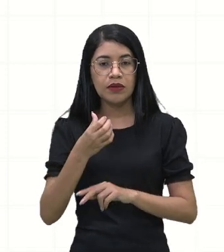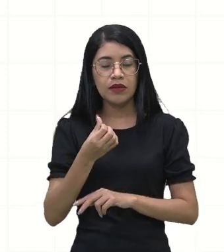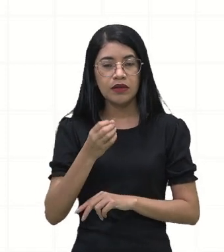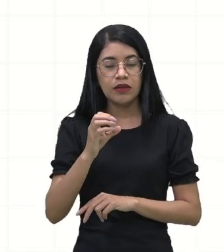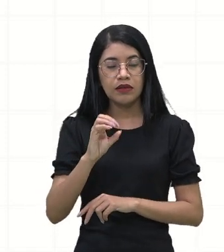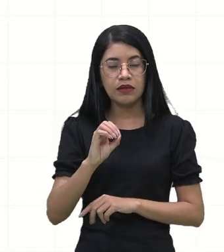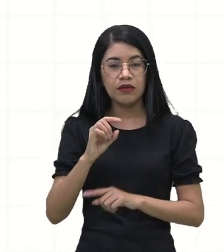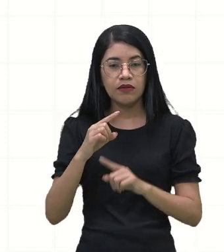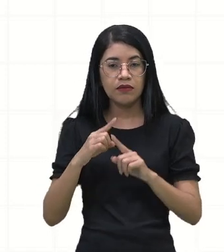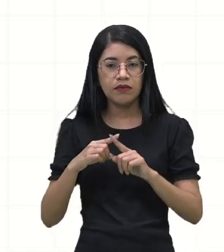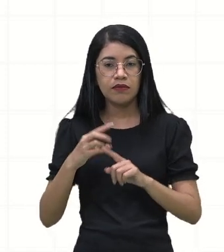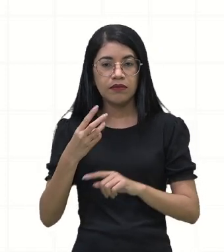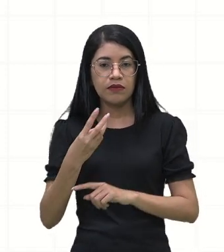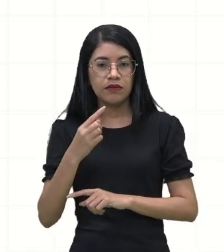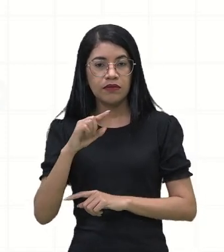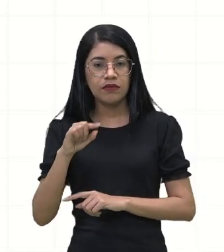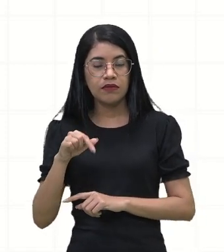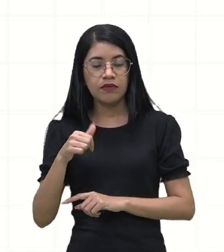3,14.